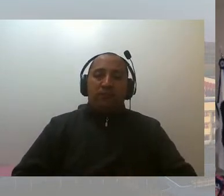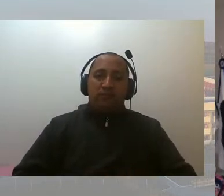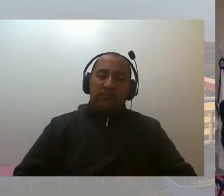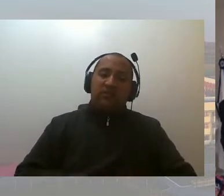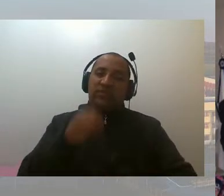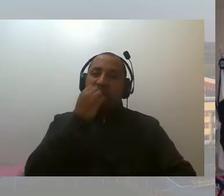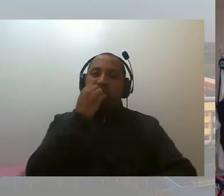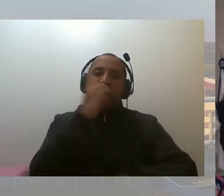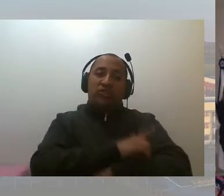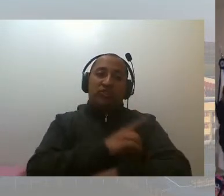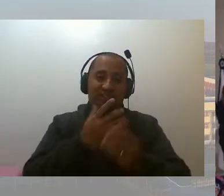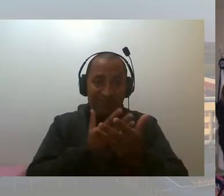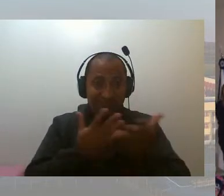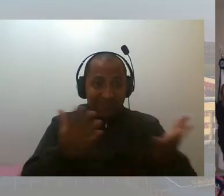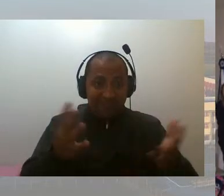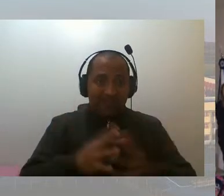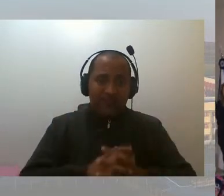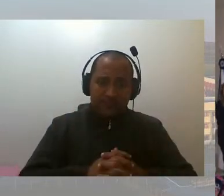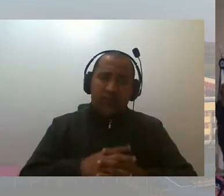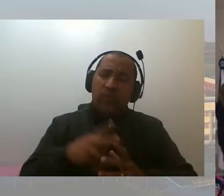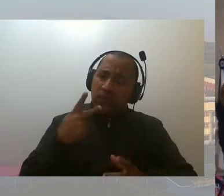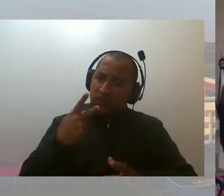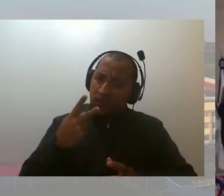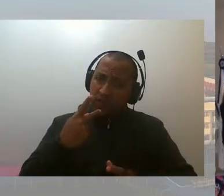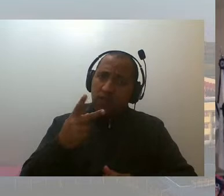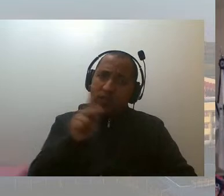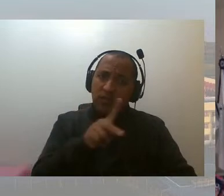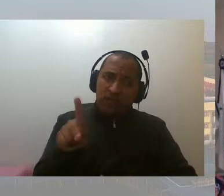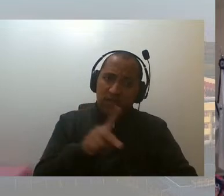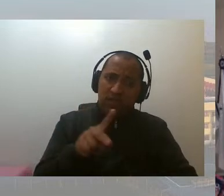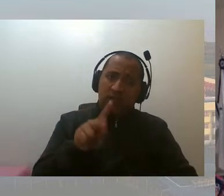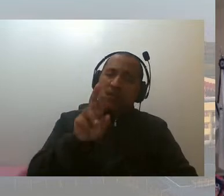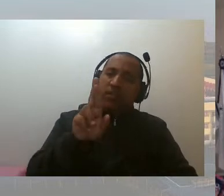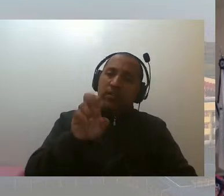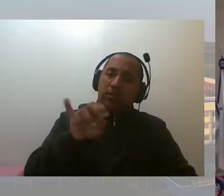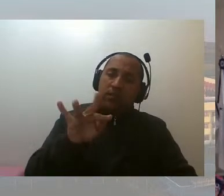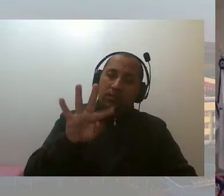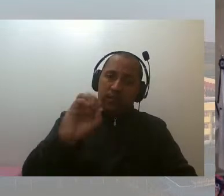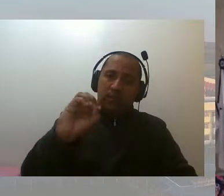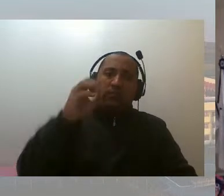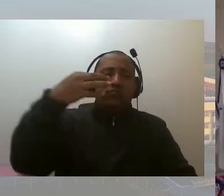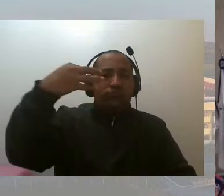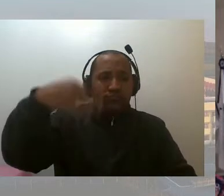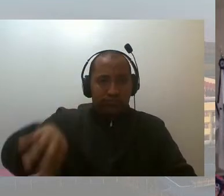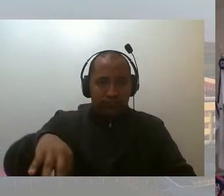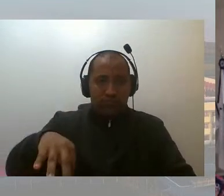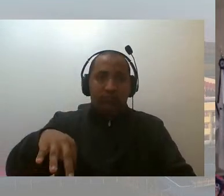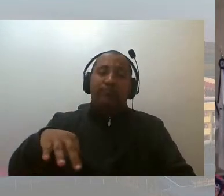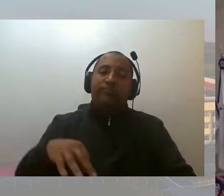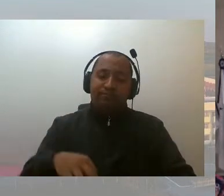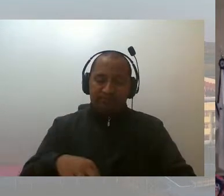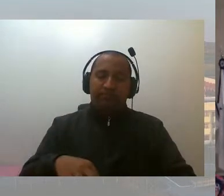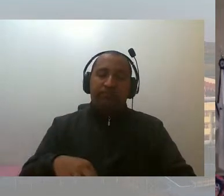Bom dia, colegas. A fala do professor Renato, ela é bem pertinente no sentido de que